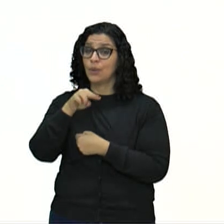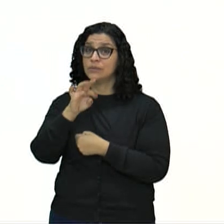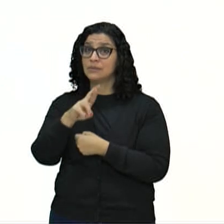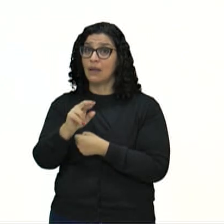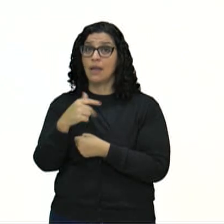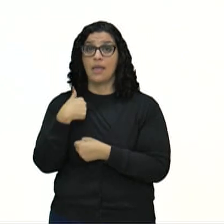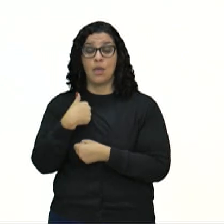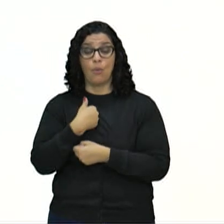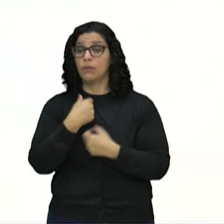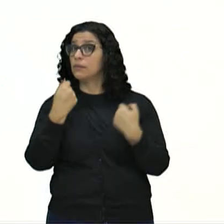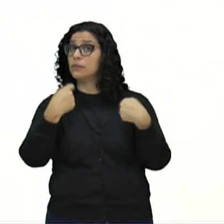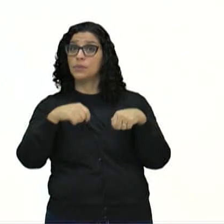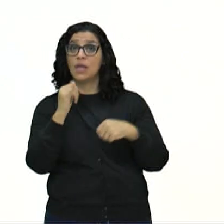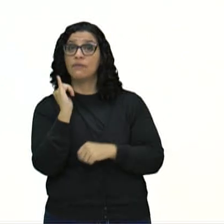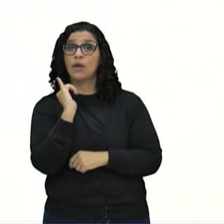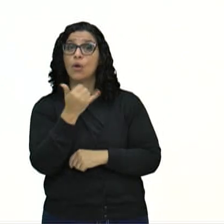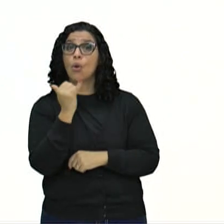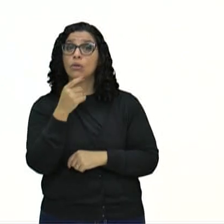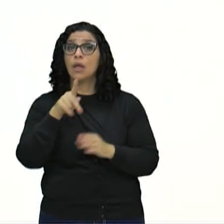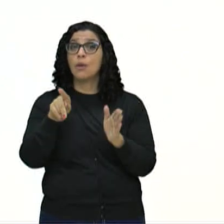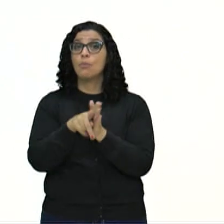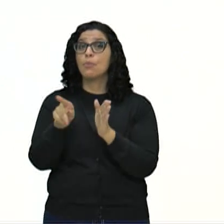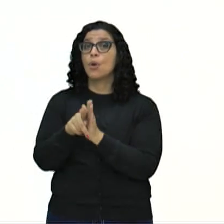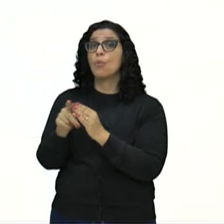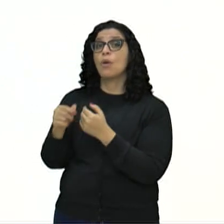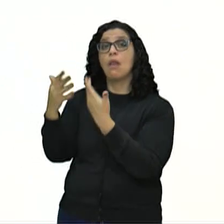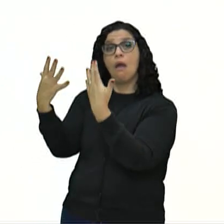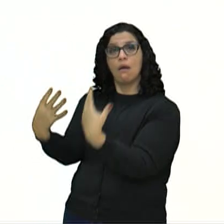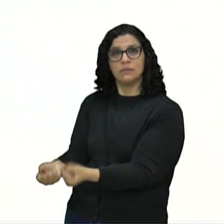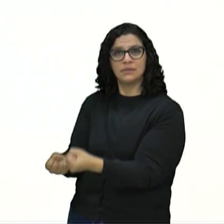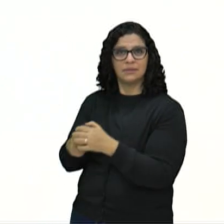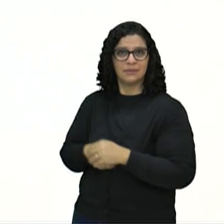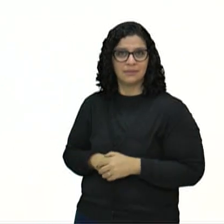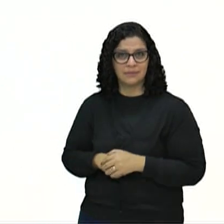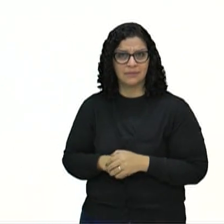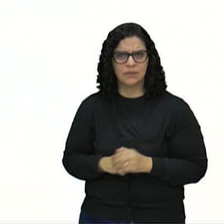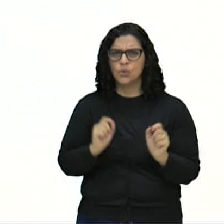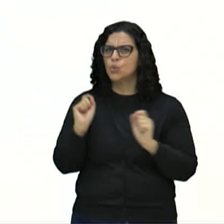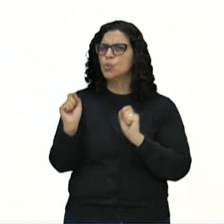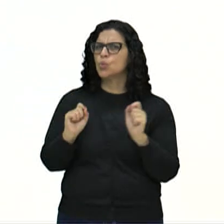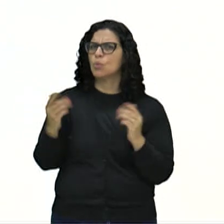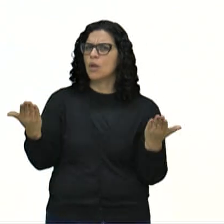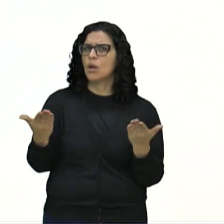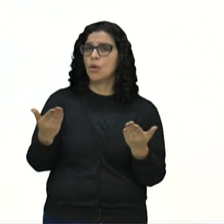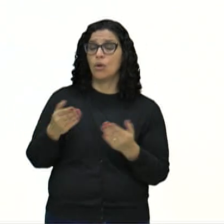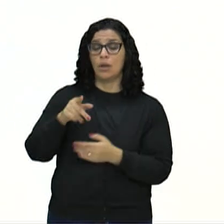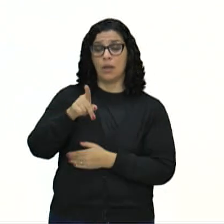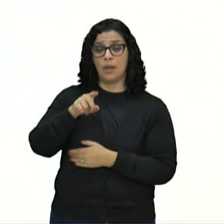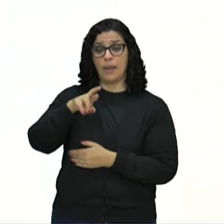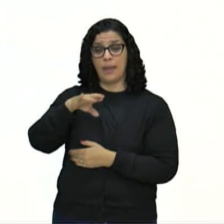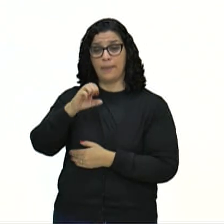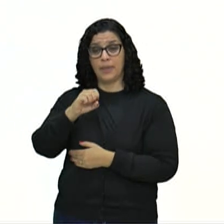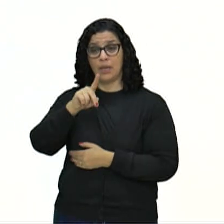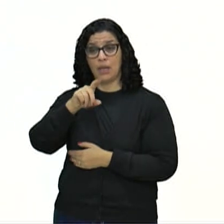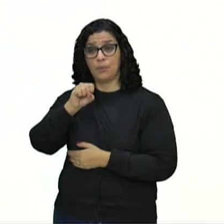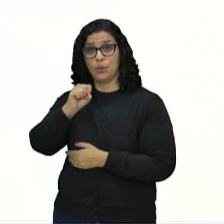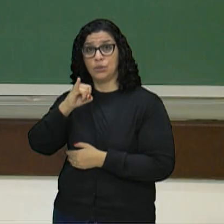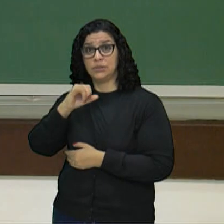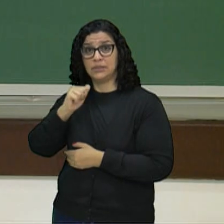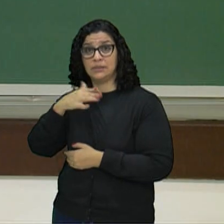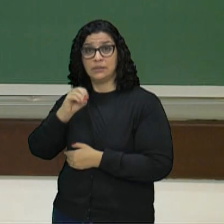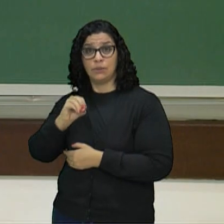devia contar com o seu consentimento. Qual é a preposição após o